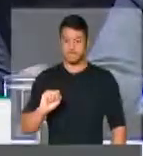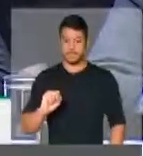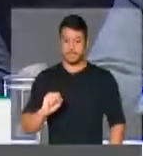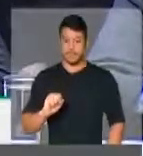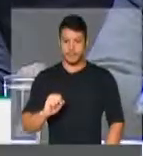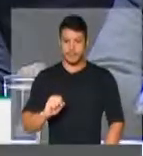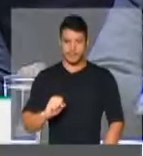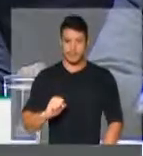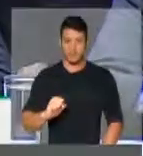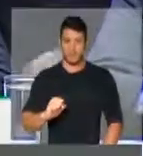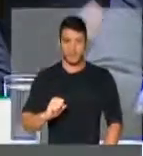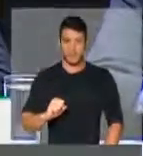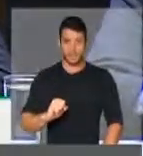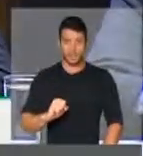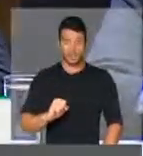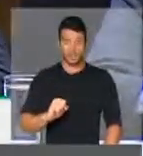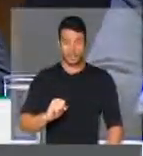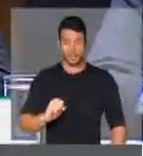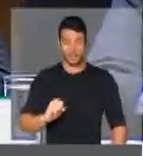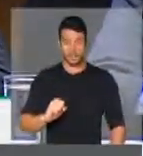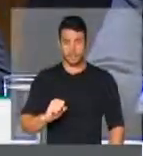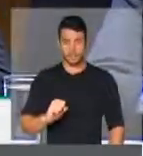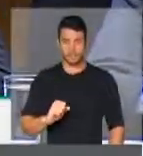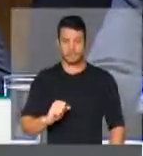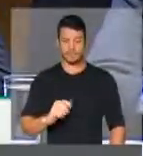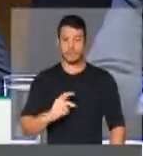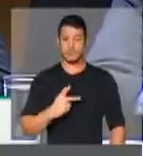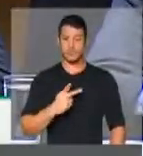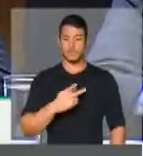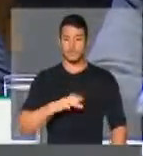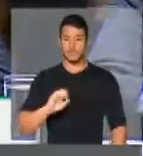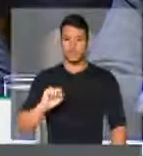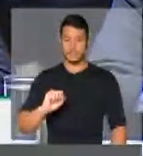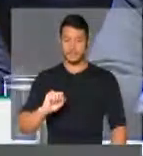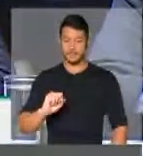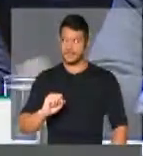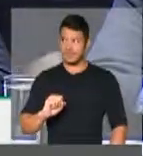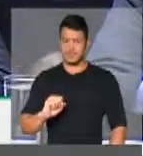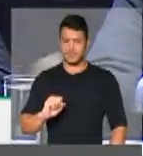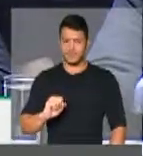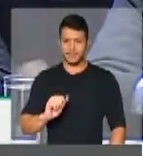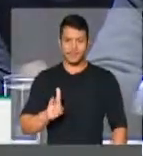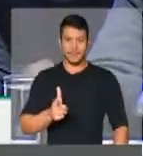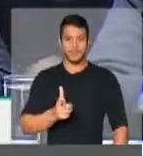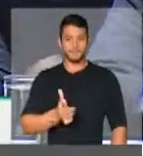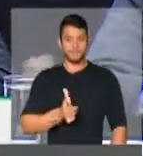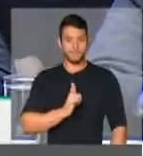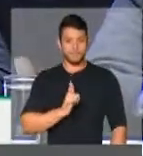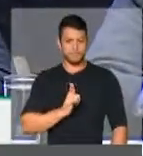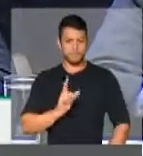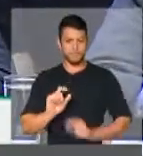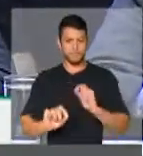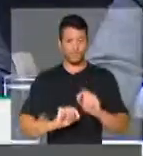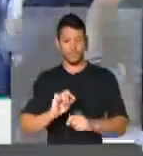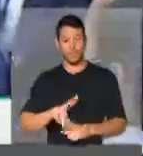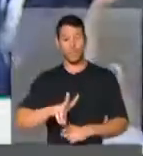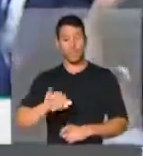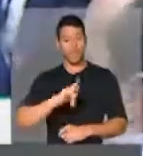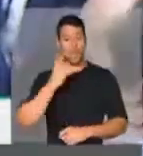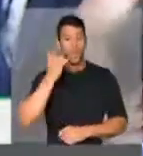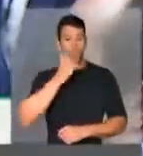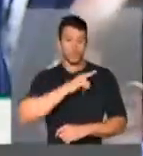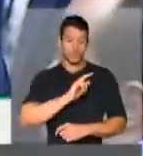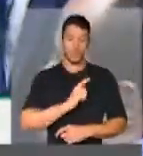PRB, presidente. É, PPS. Tem um pouquinho. PPS. Senhor presidente, há uma estimativa de economia em aluguéis